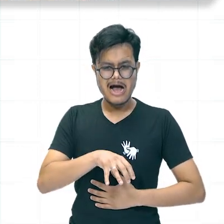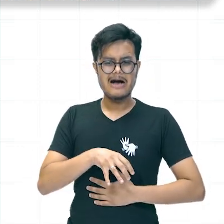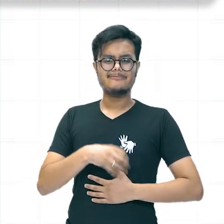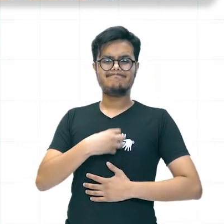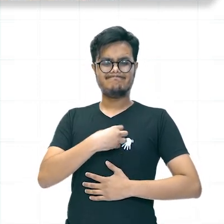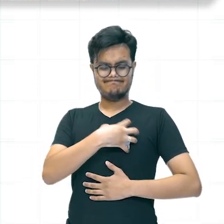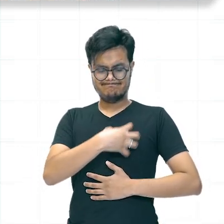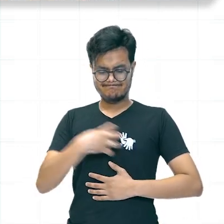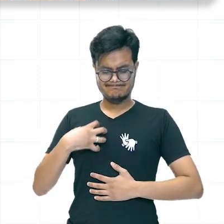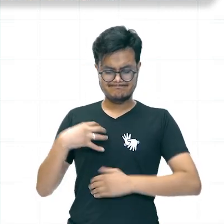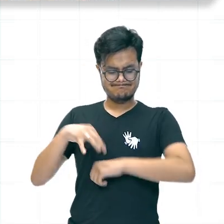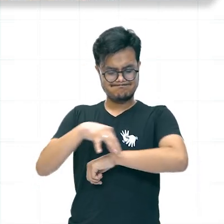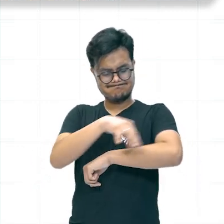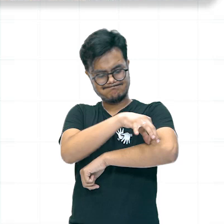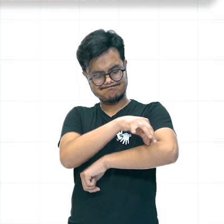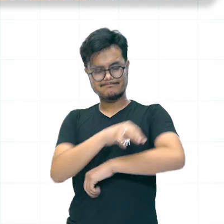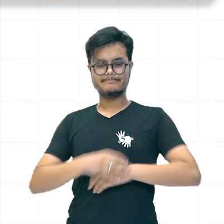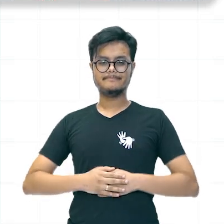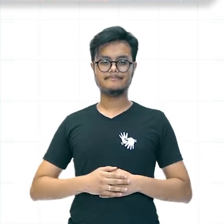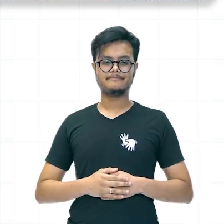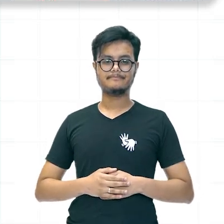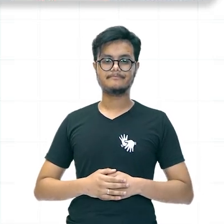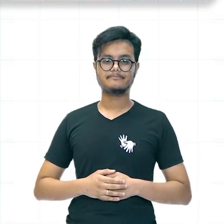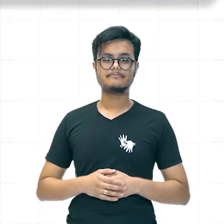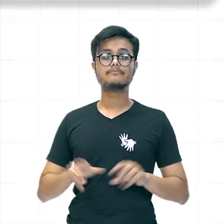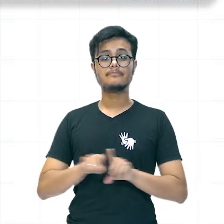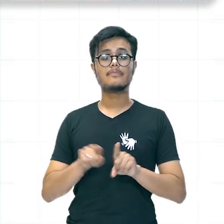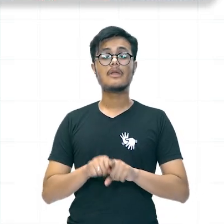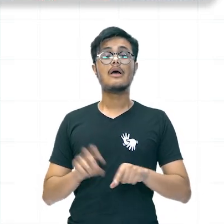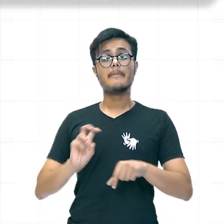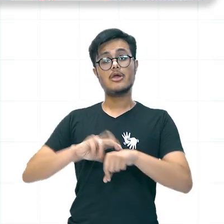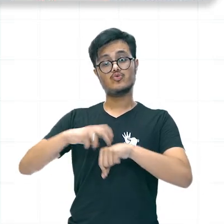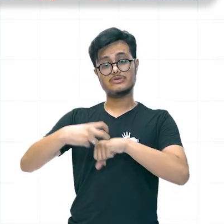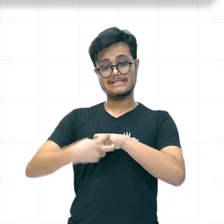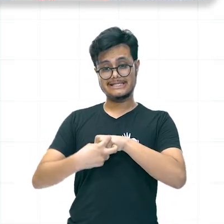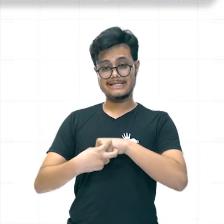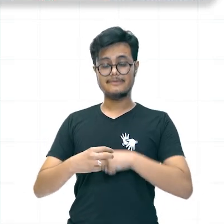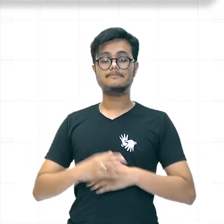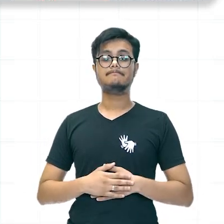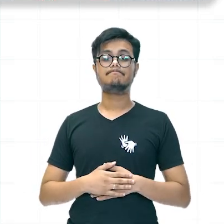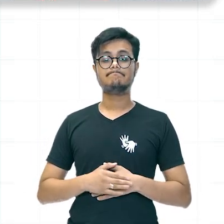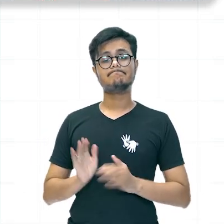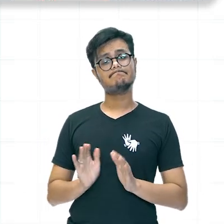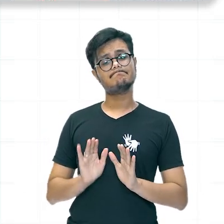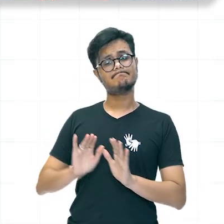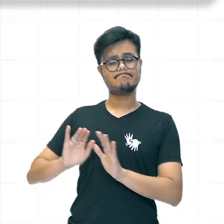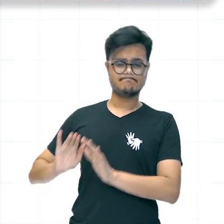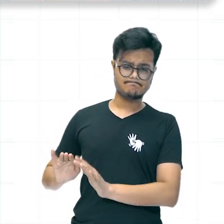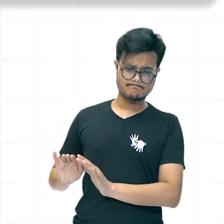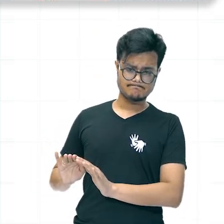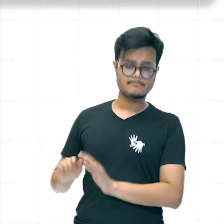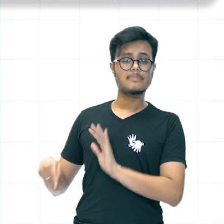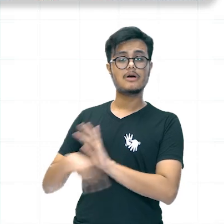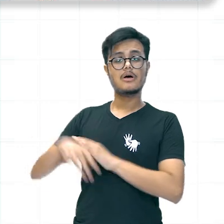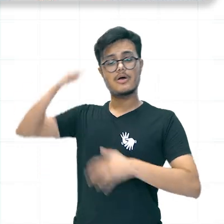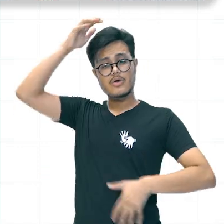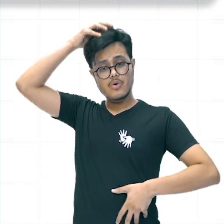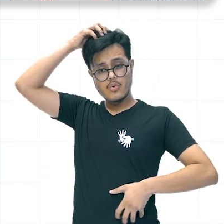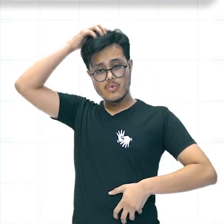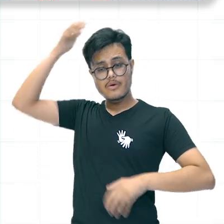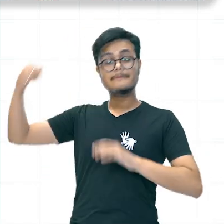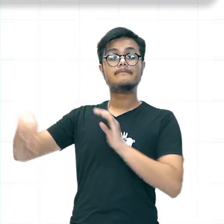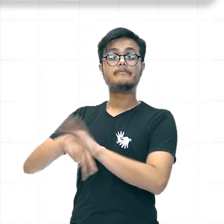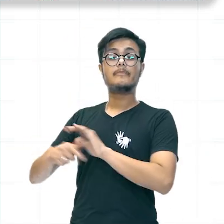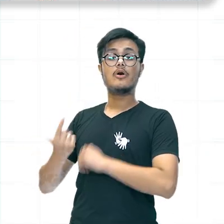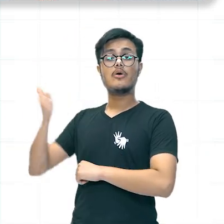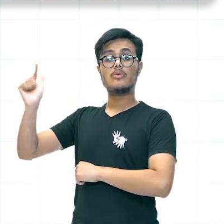pele, né, semelhantes à rubéola. A gente tem aí do Zika vírus, que ele foi isolado aí pela primeira vez em macacos, né,